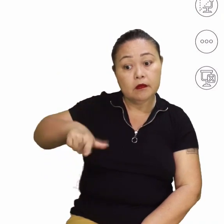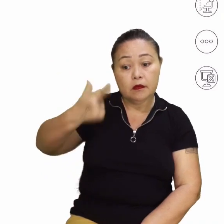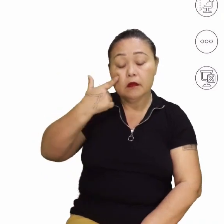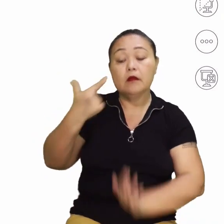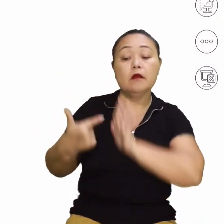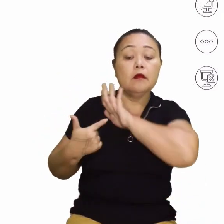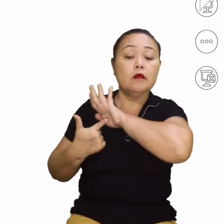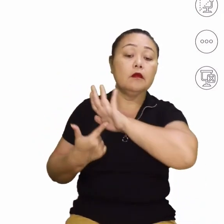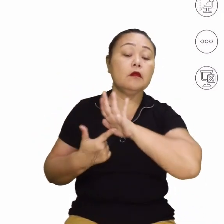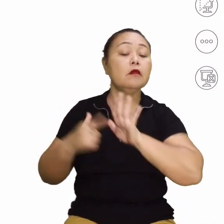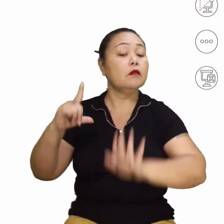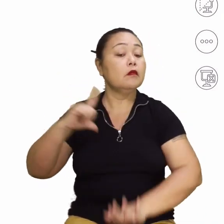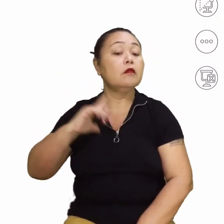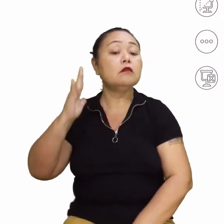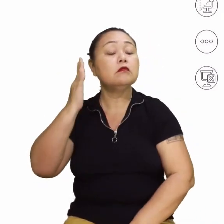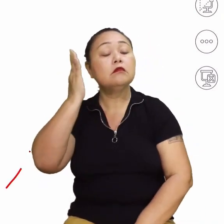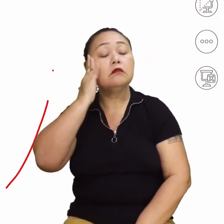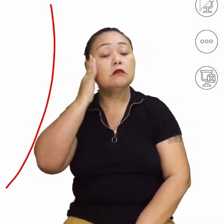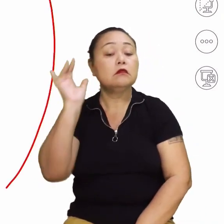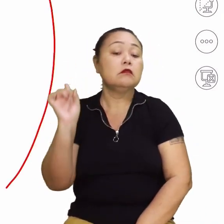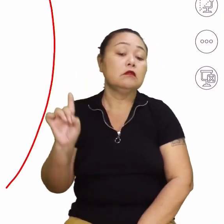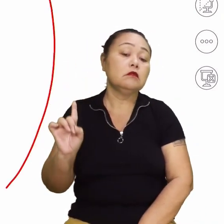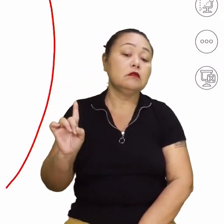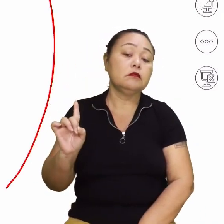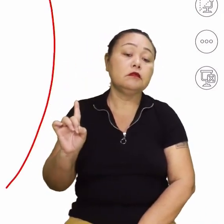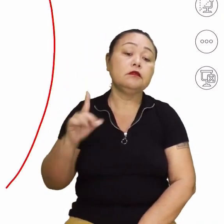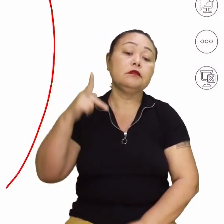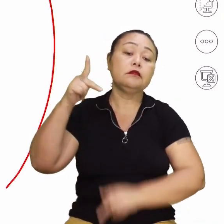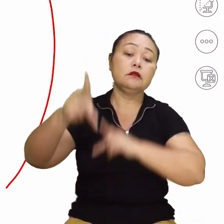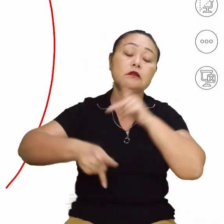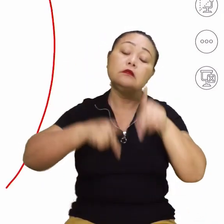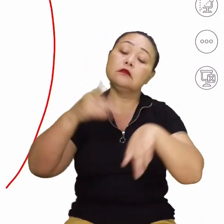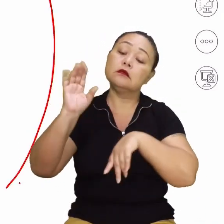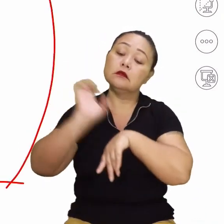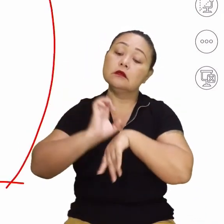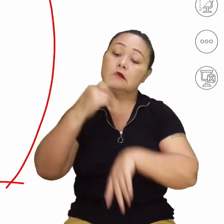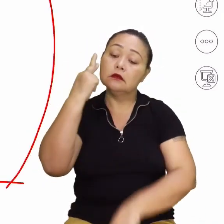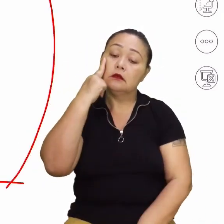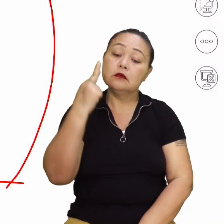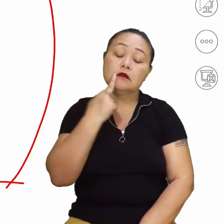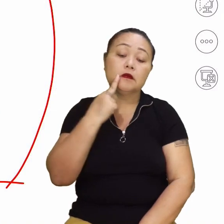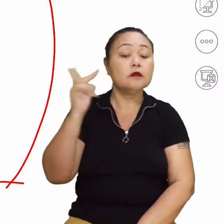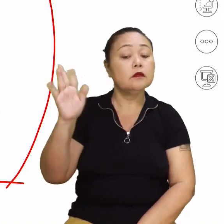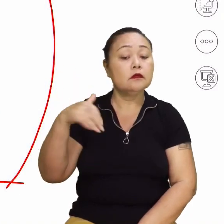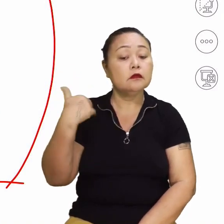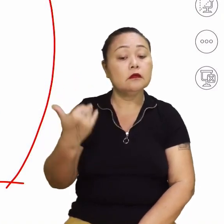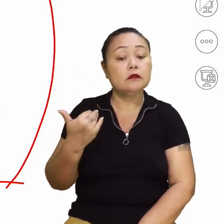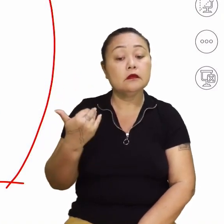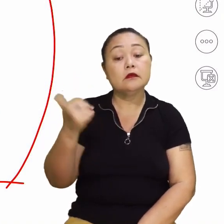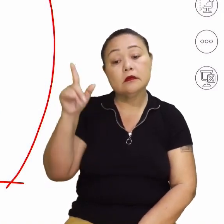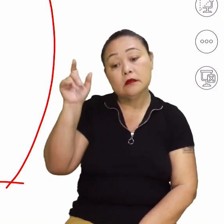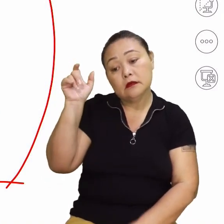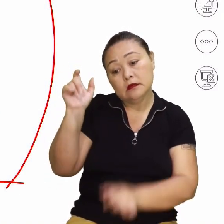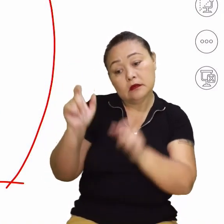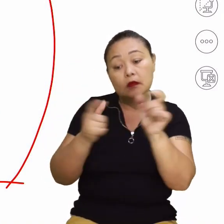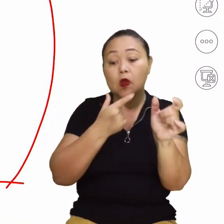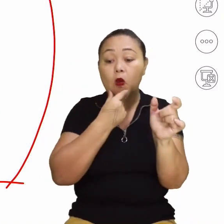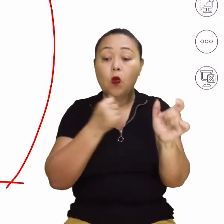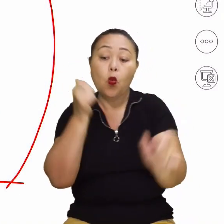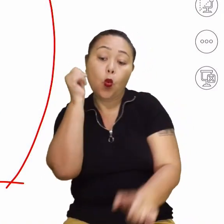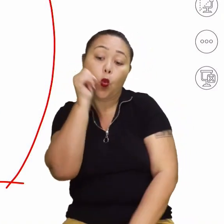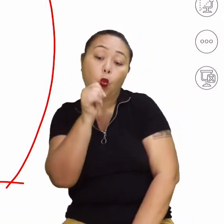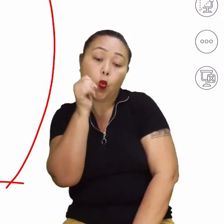rever para você ter a ideia de que a população de Rondônia é feito de homens e mulheres